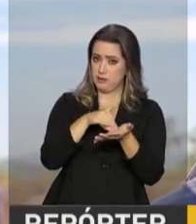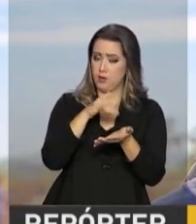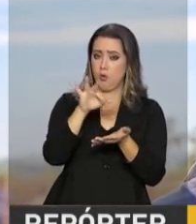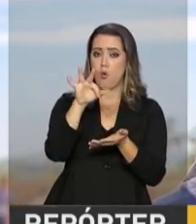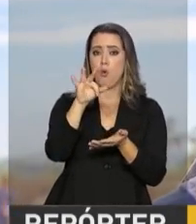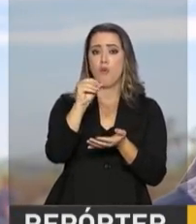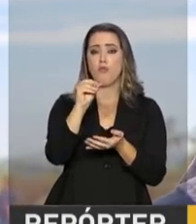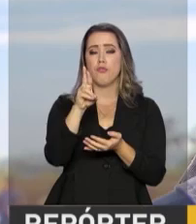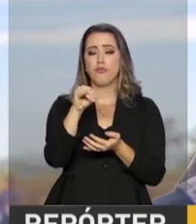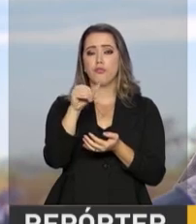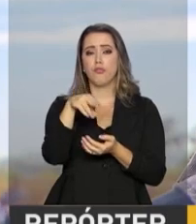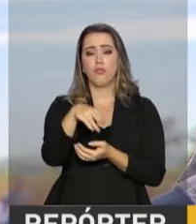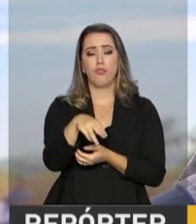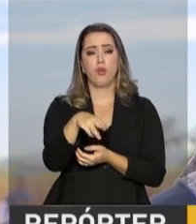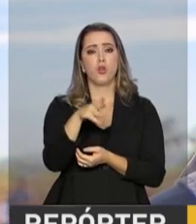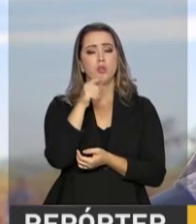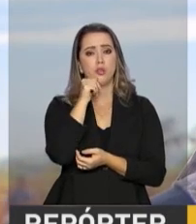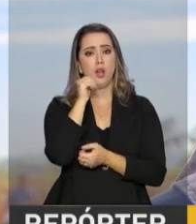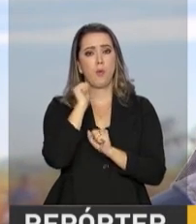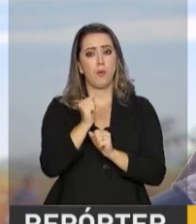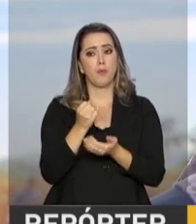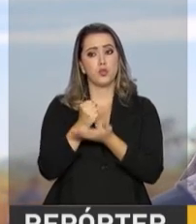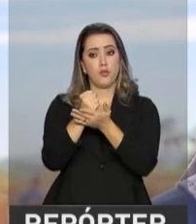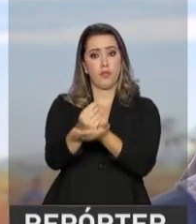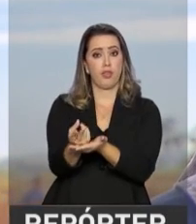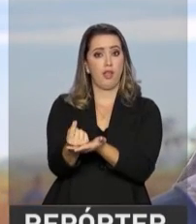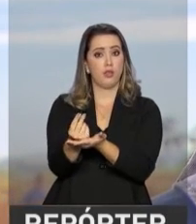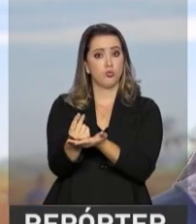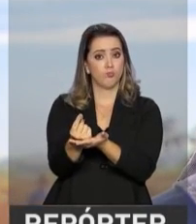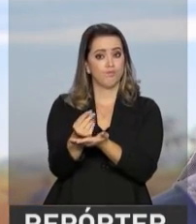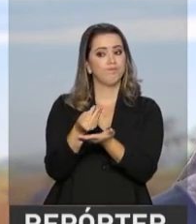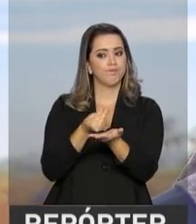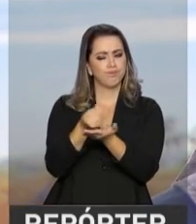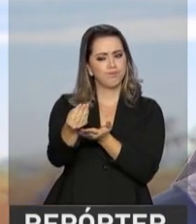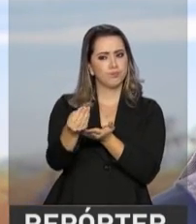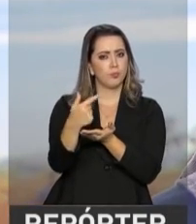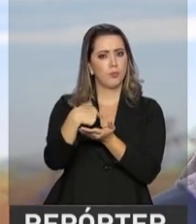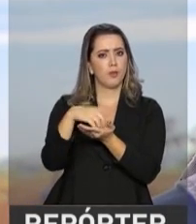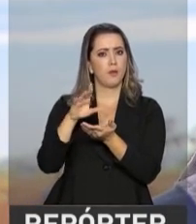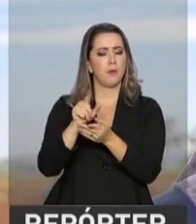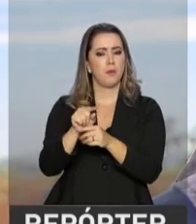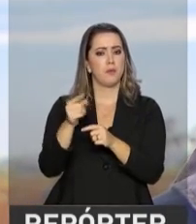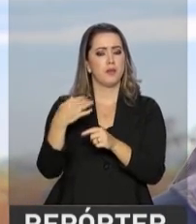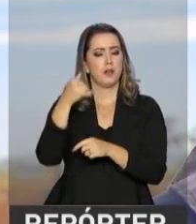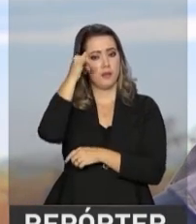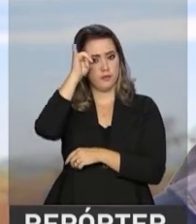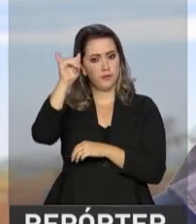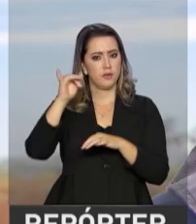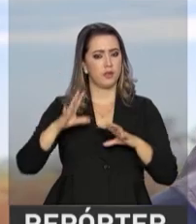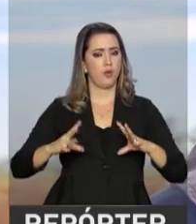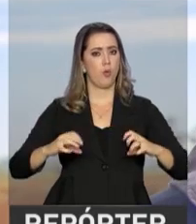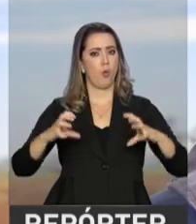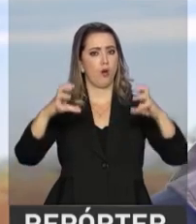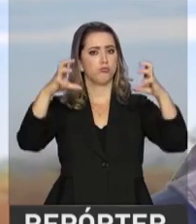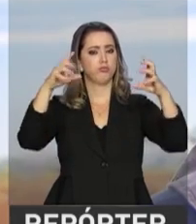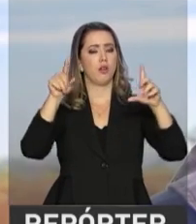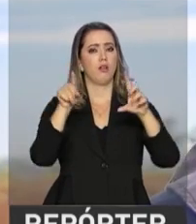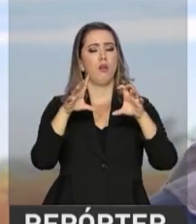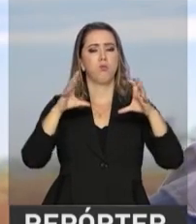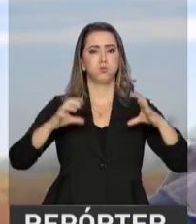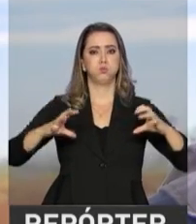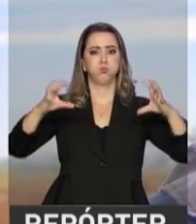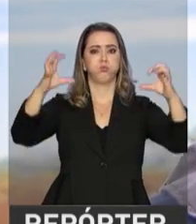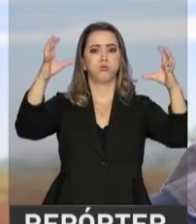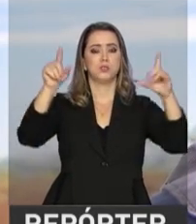de fazer uma doação para que haja um processo de neutralização do carbono gerado no evento e também